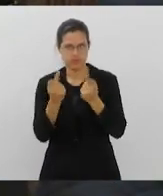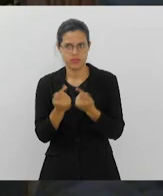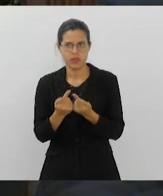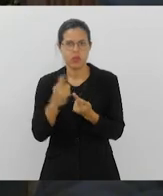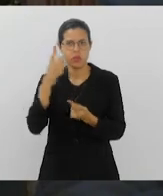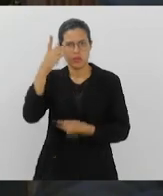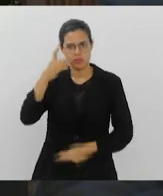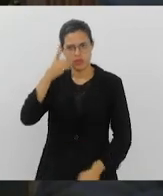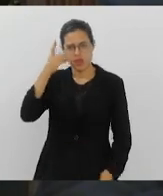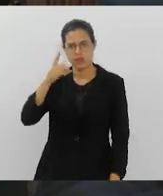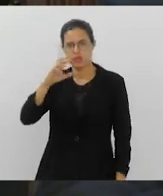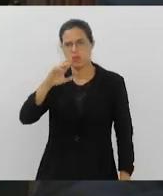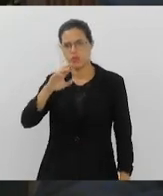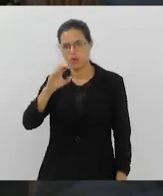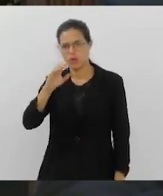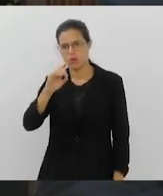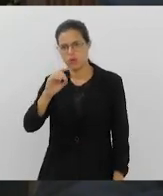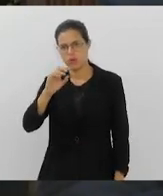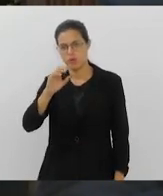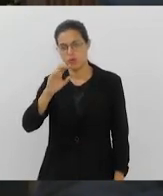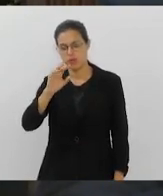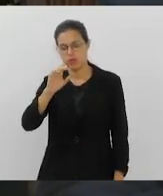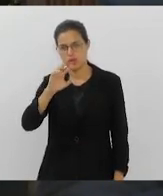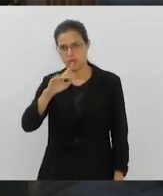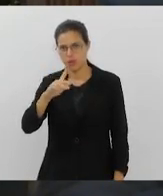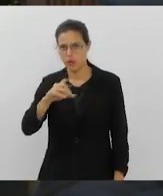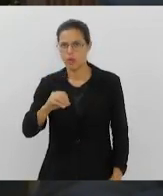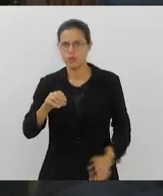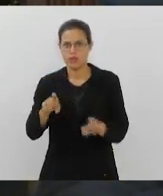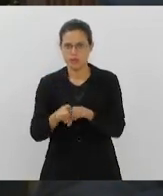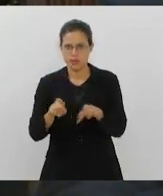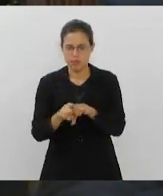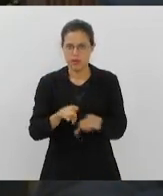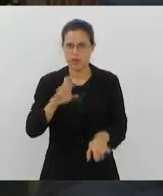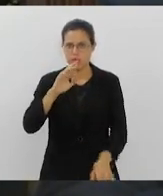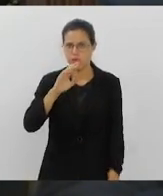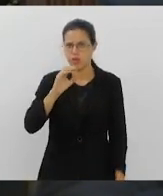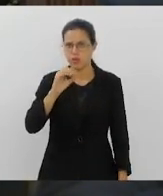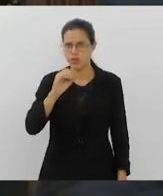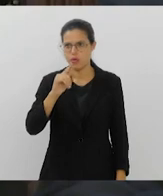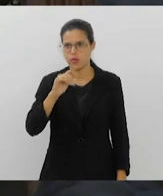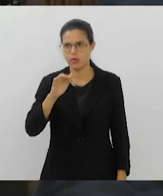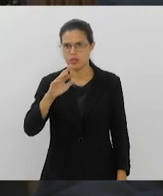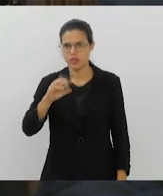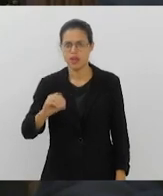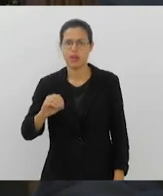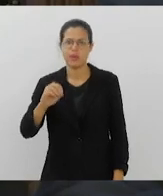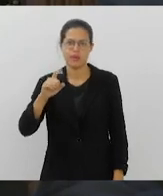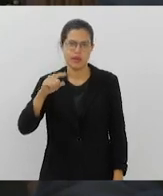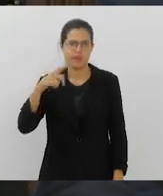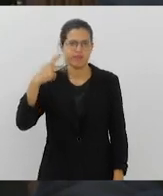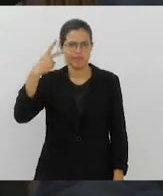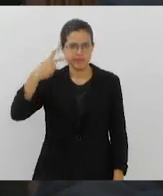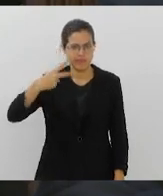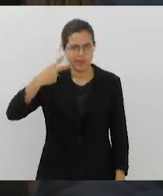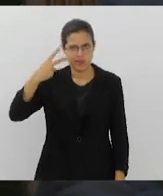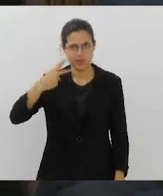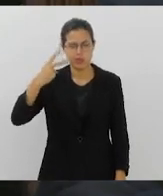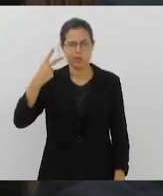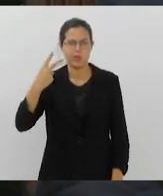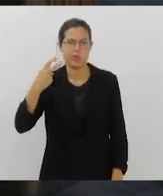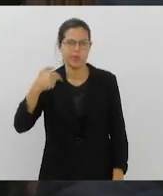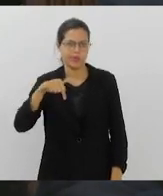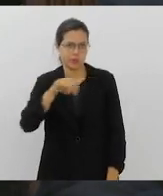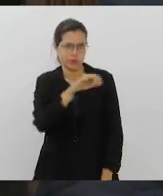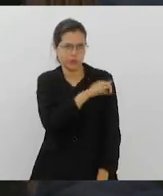Amorim, ao Rogério Amorim, irmão dele, que é o nosso vereador aqui do Rio de Janeiro,